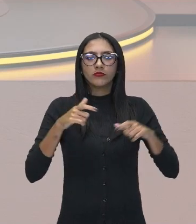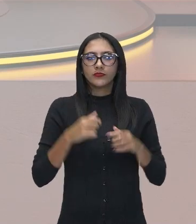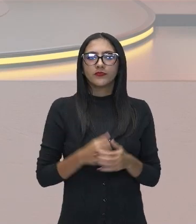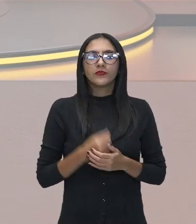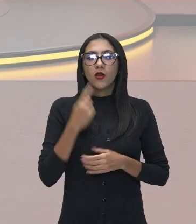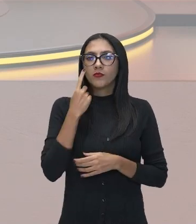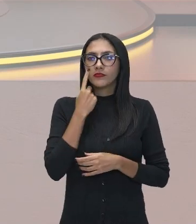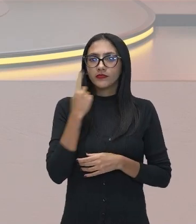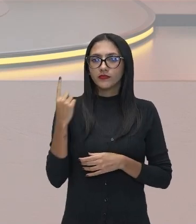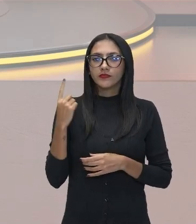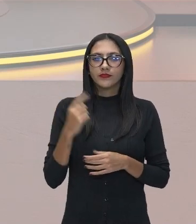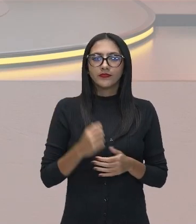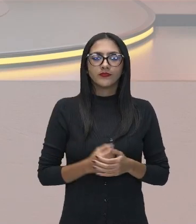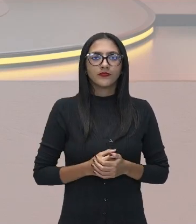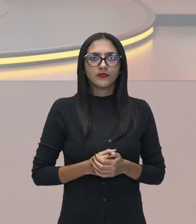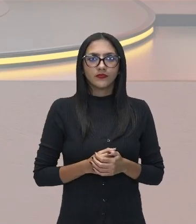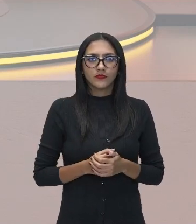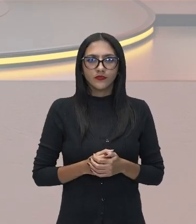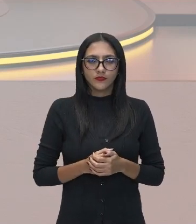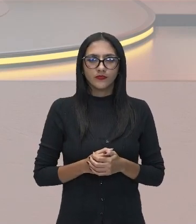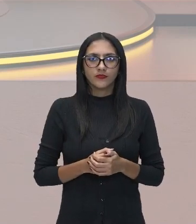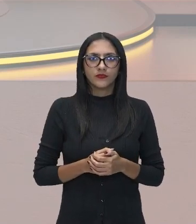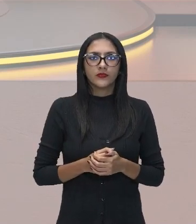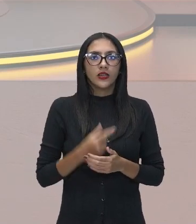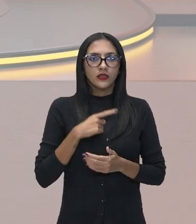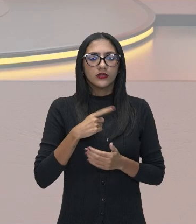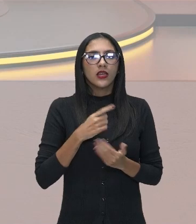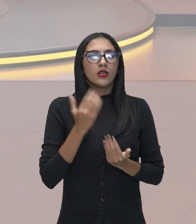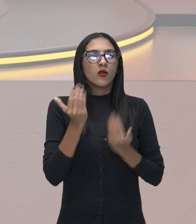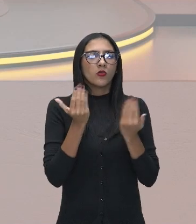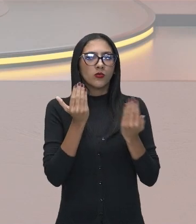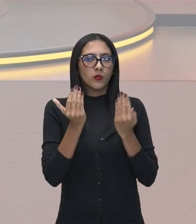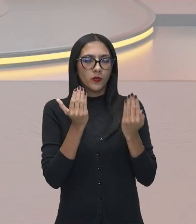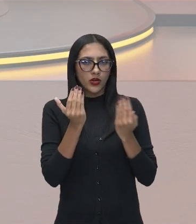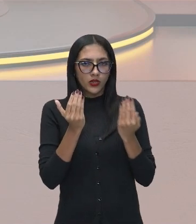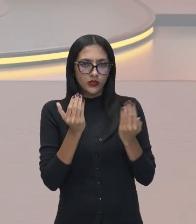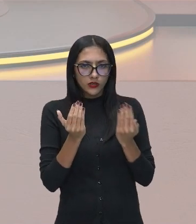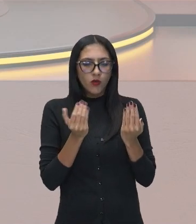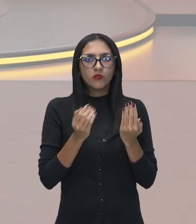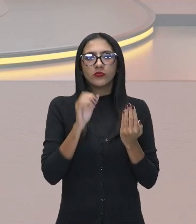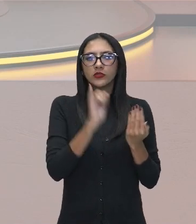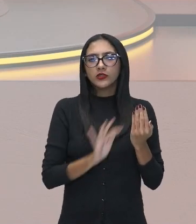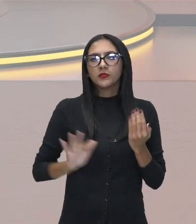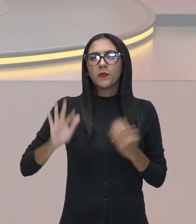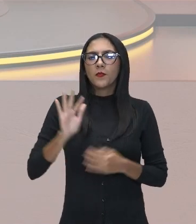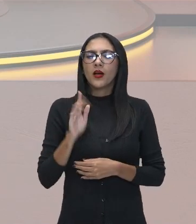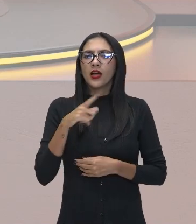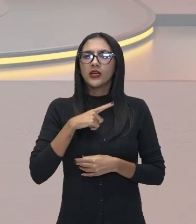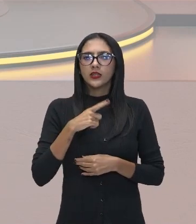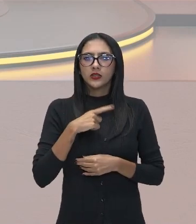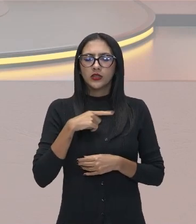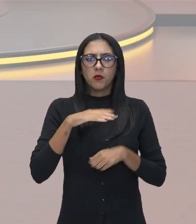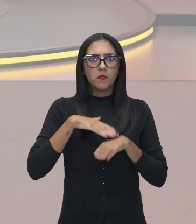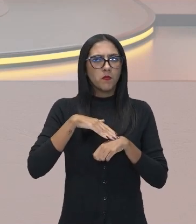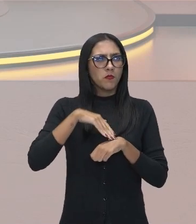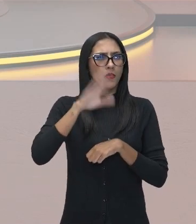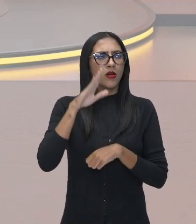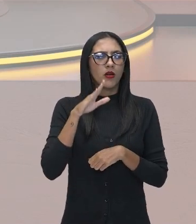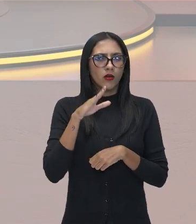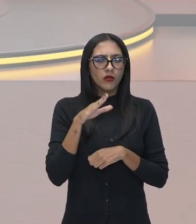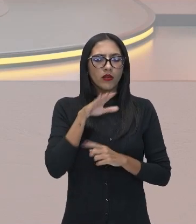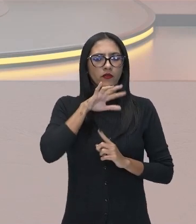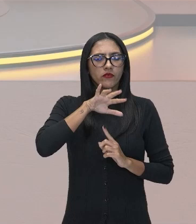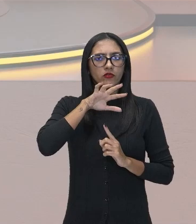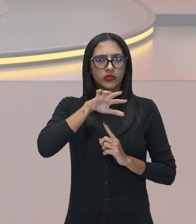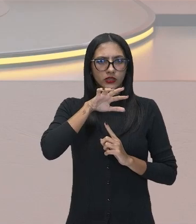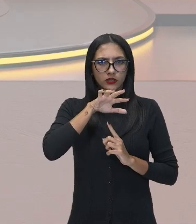mais escura para a cor mais clara, ali a maior de todas, a que abrange maior, que influencia